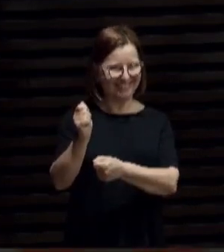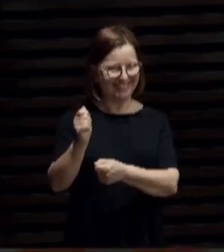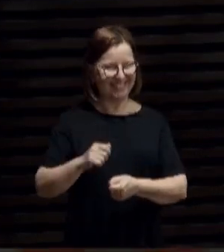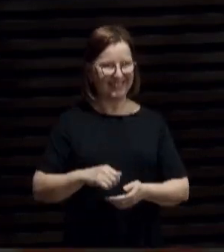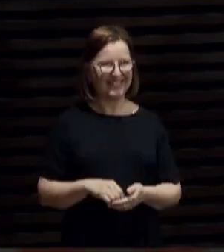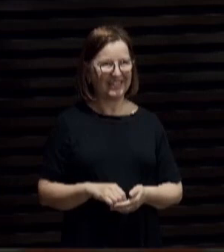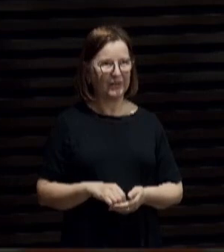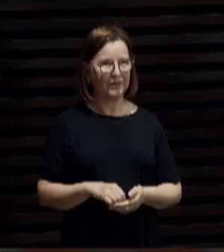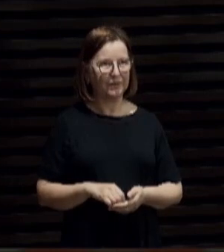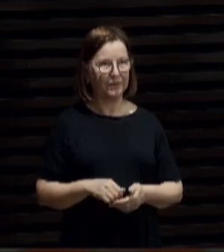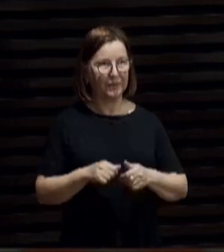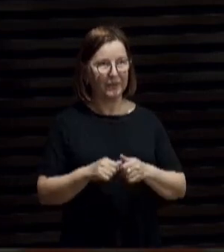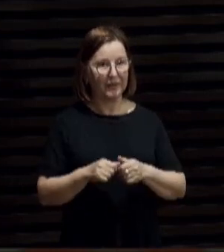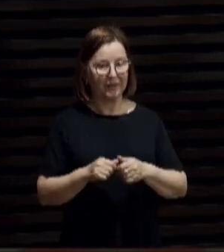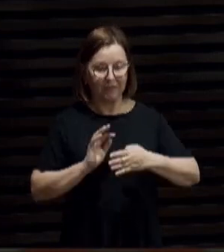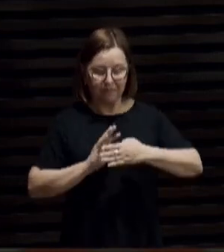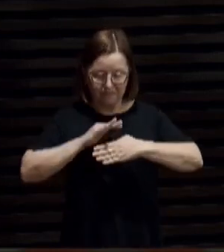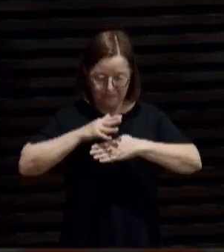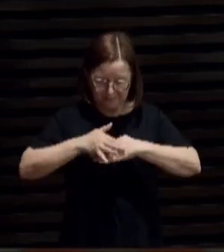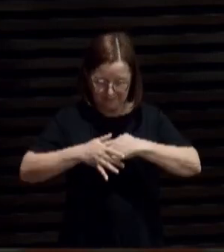nós estávamos numa cachoeira,